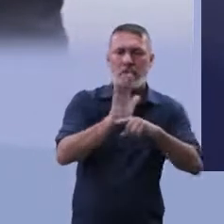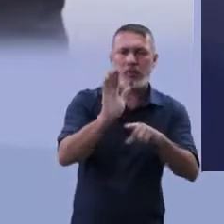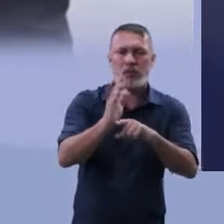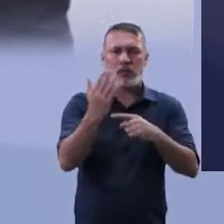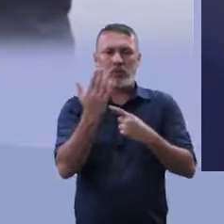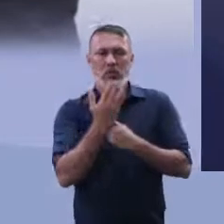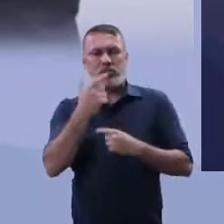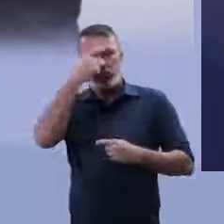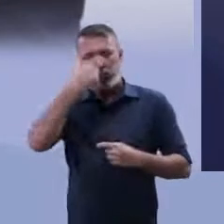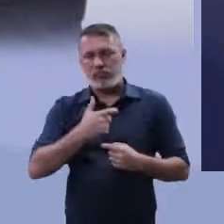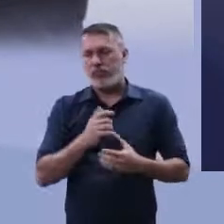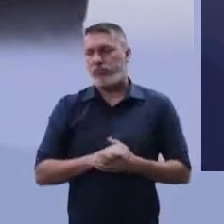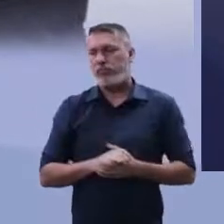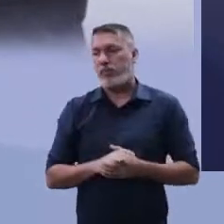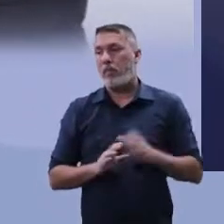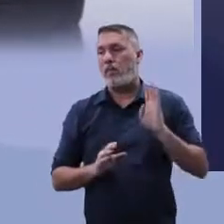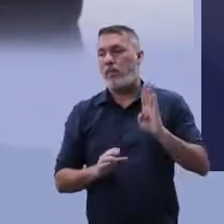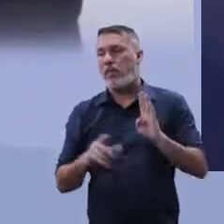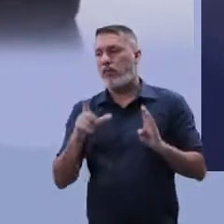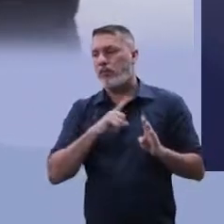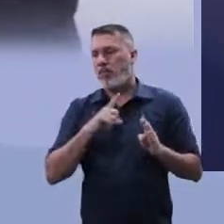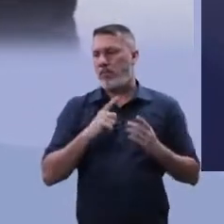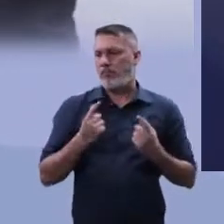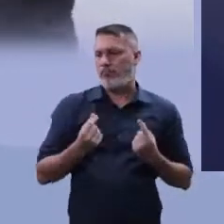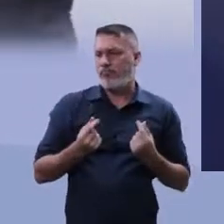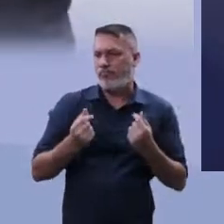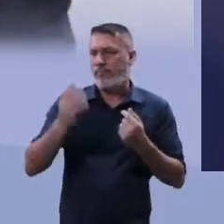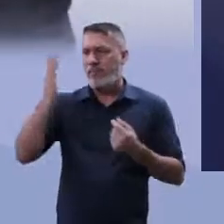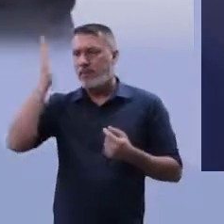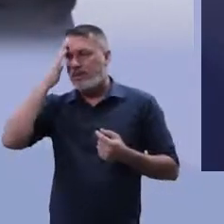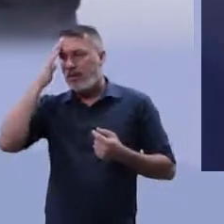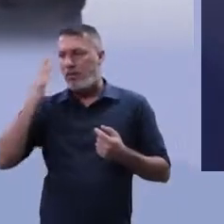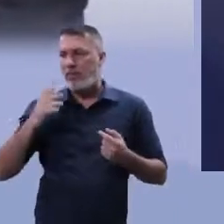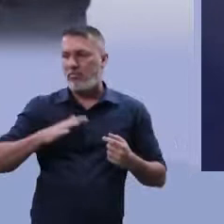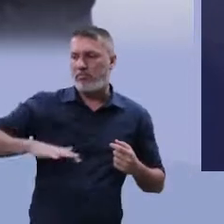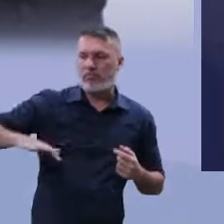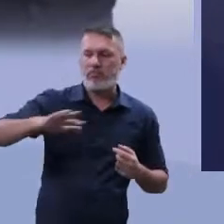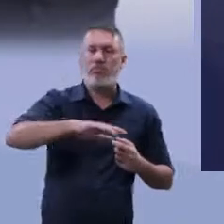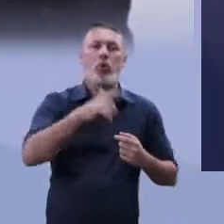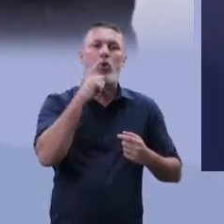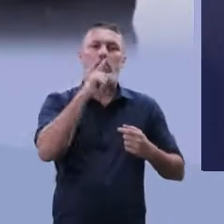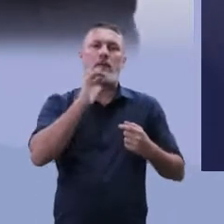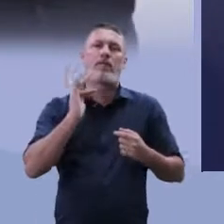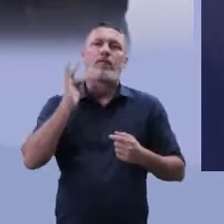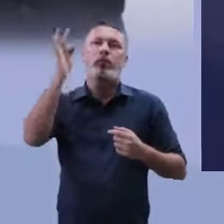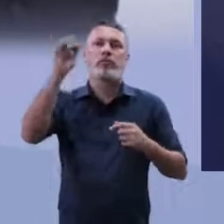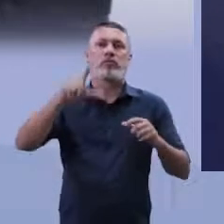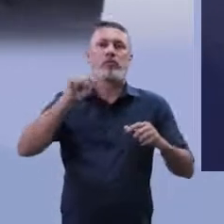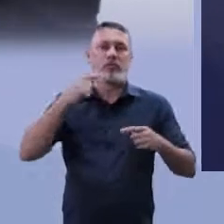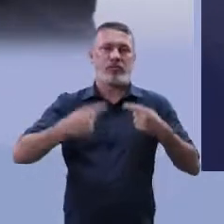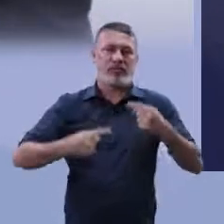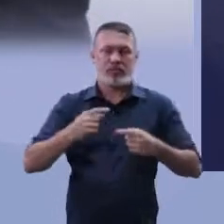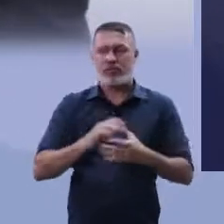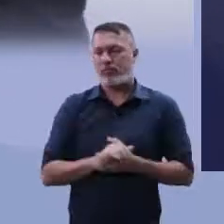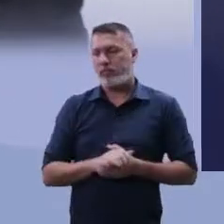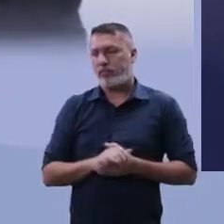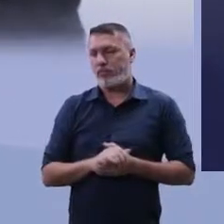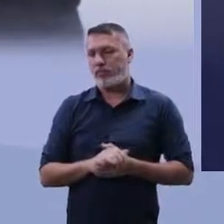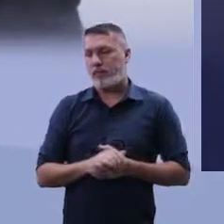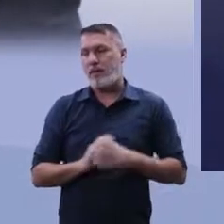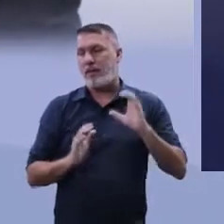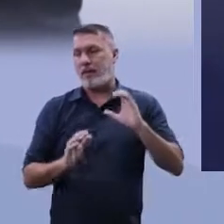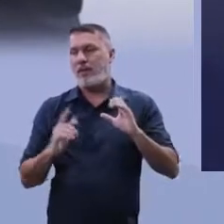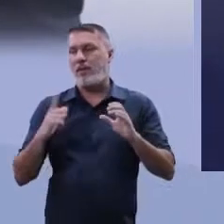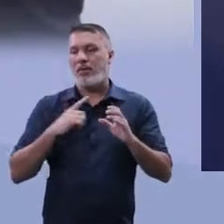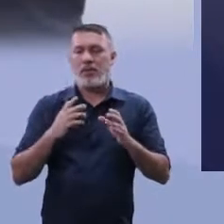B. Possuidor de fortuna, valendo-se de riquezas para alcançar êxito na política. C. Guiado por interesses, de modo que suas